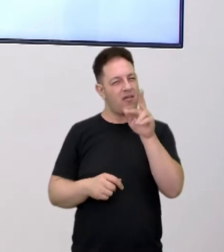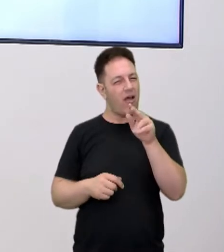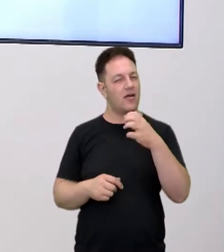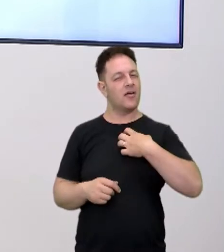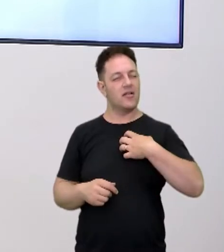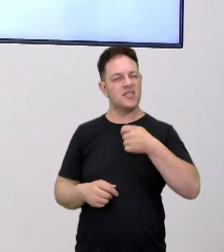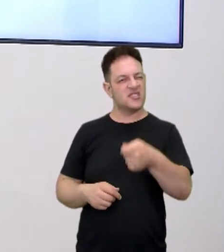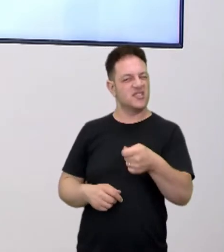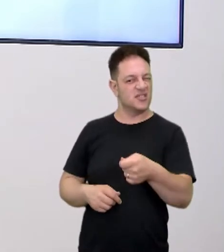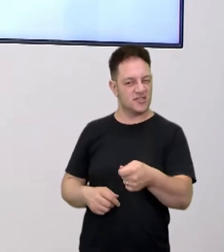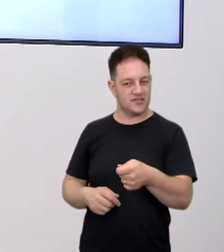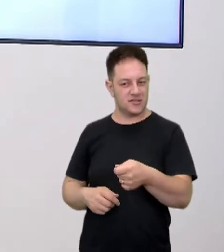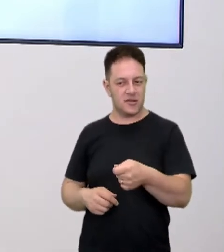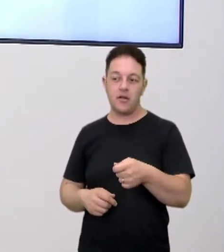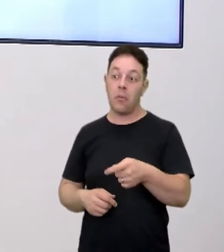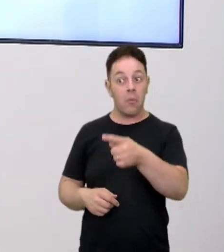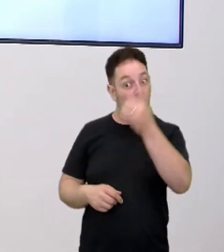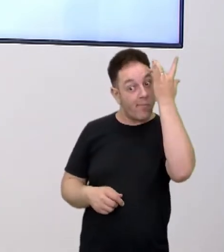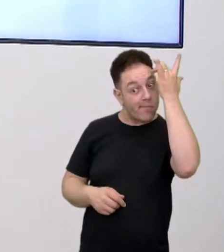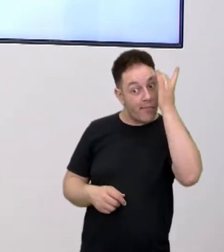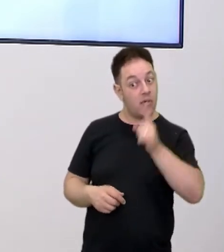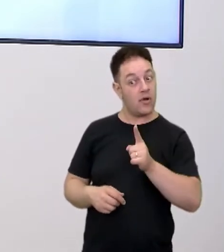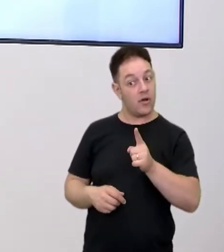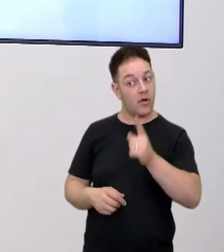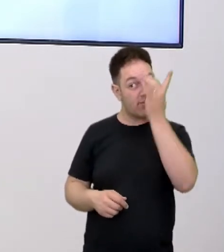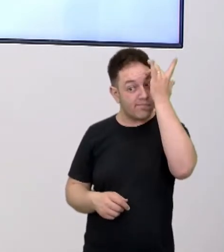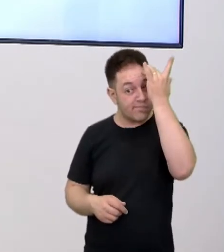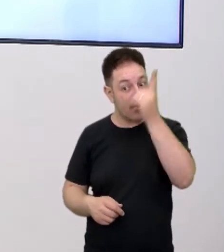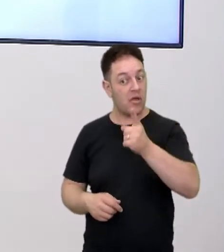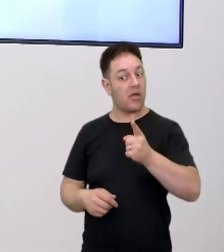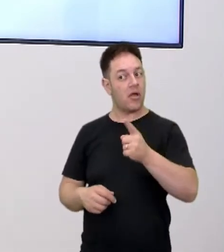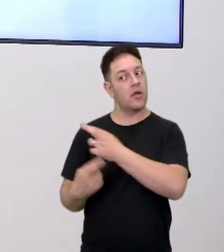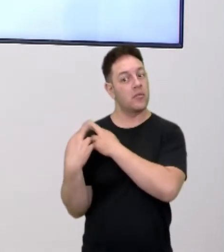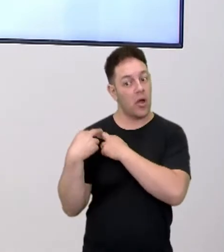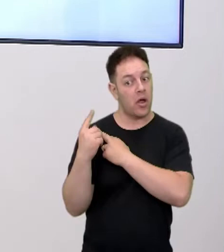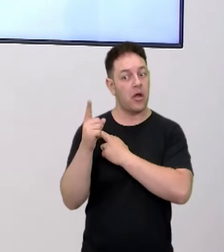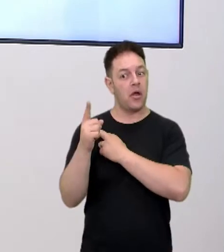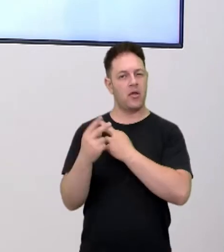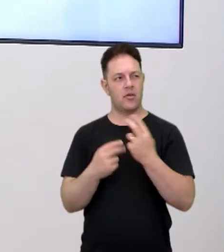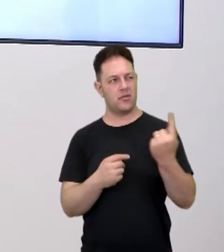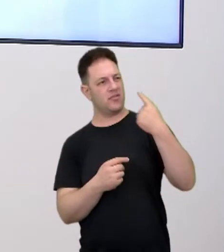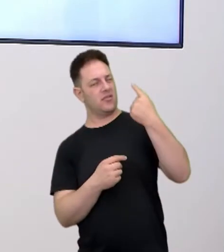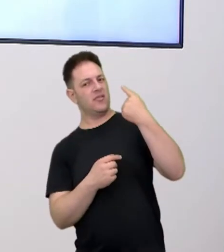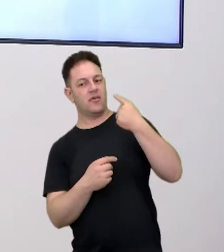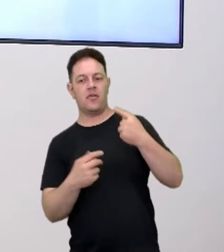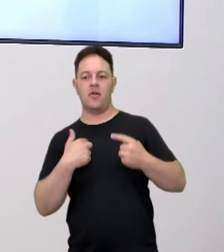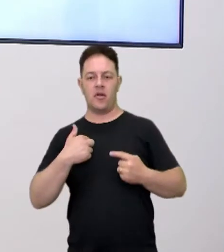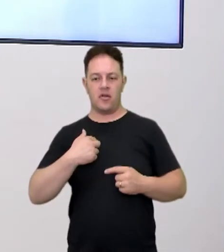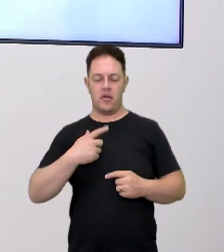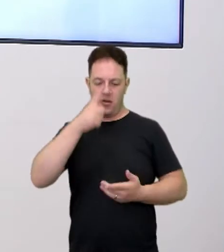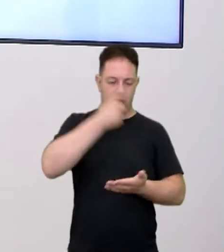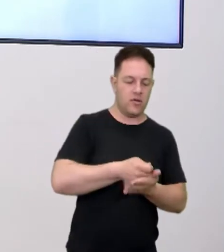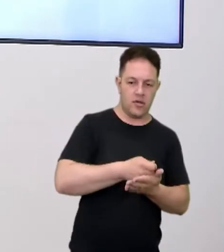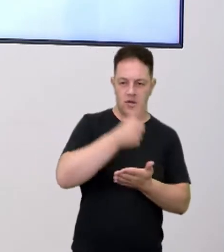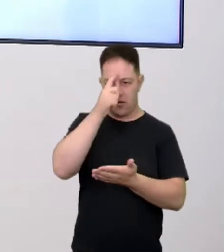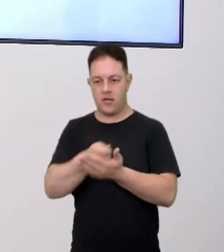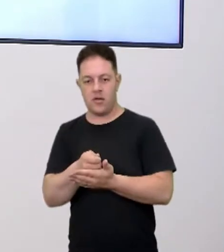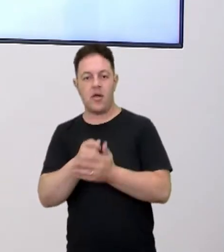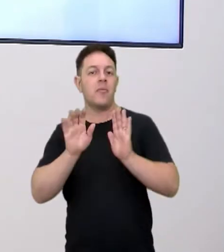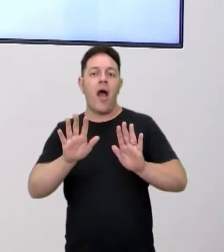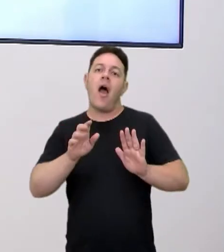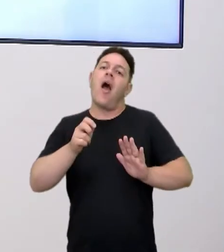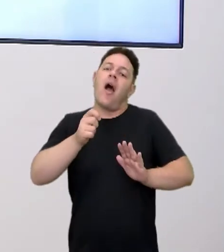parte, muito mais maturidade em certos pontos, muito mais responsabilidade, atitudes, né, que